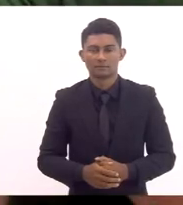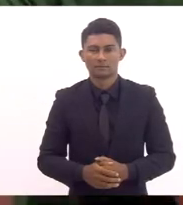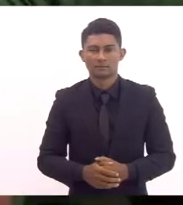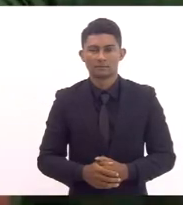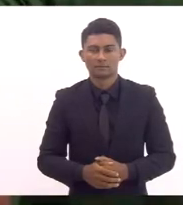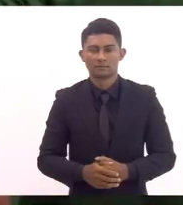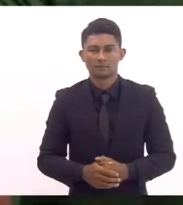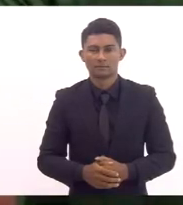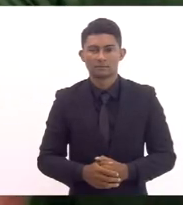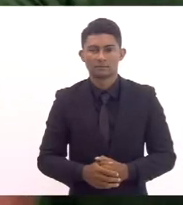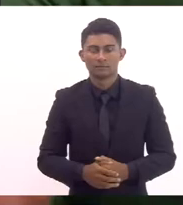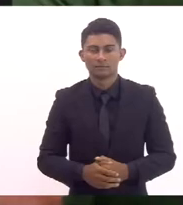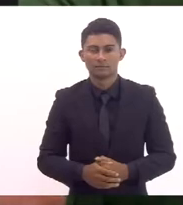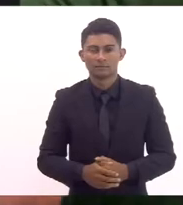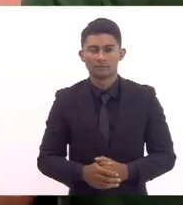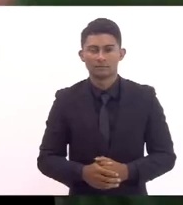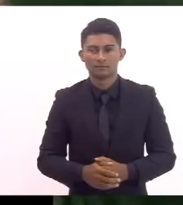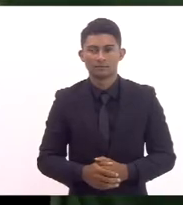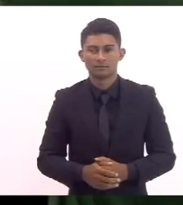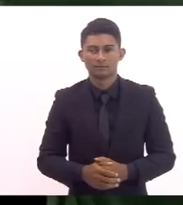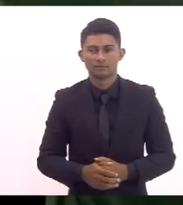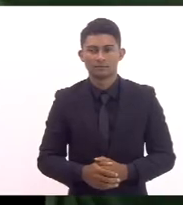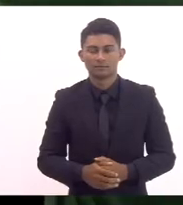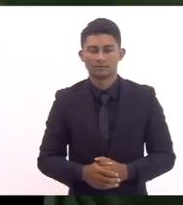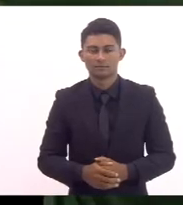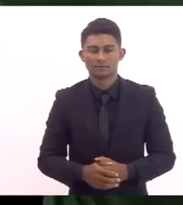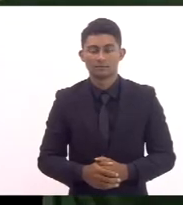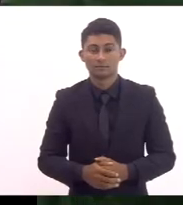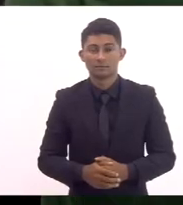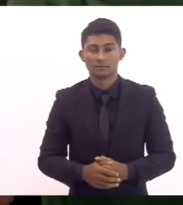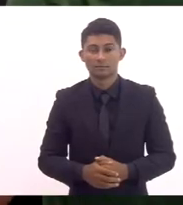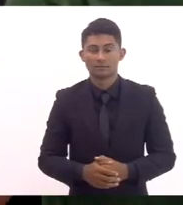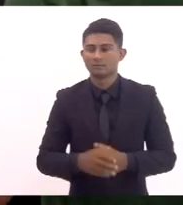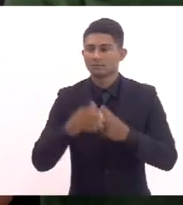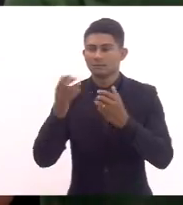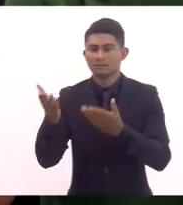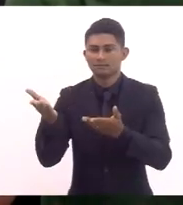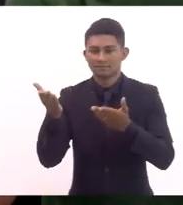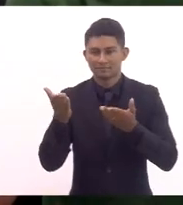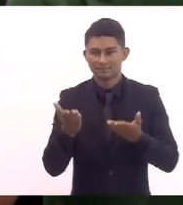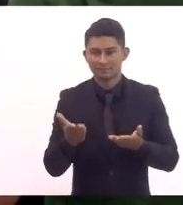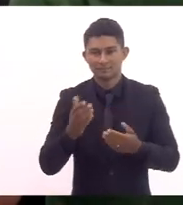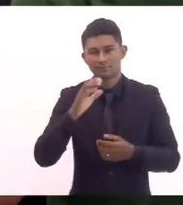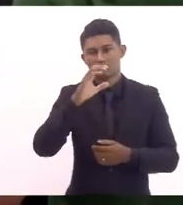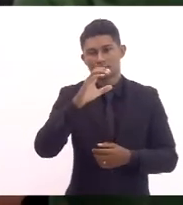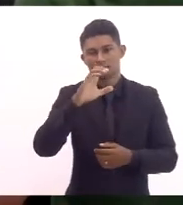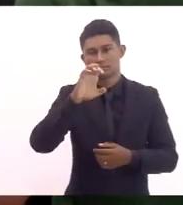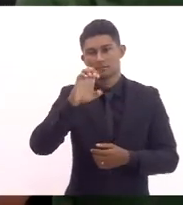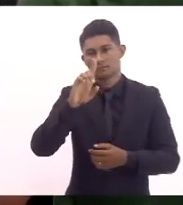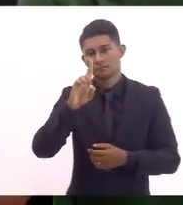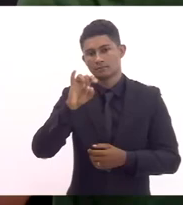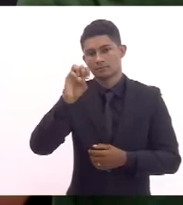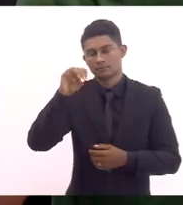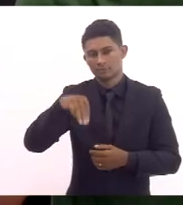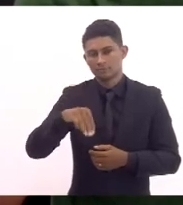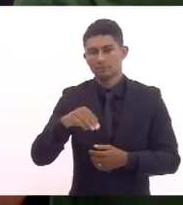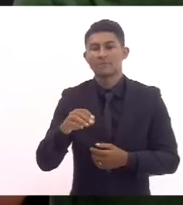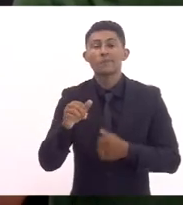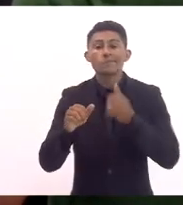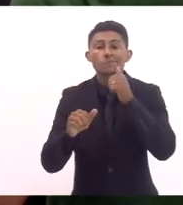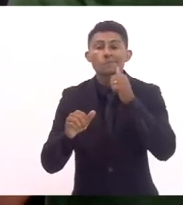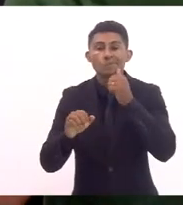então então agora vamos Chamar cedim Edna